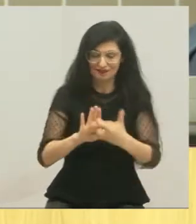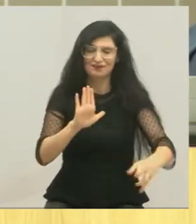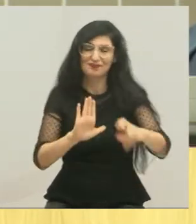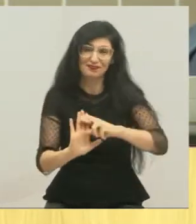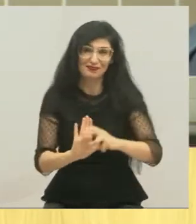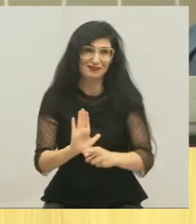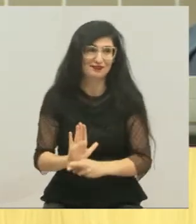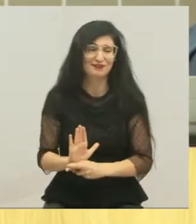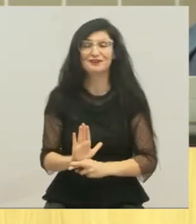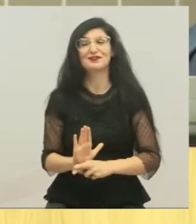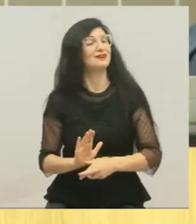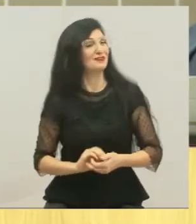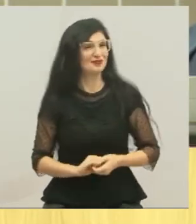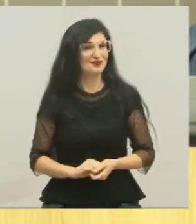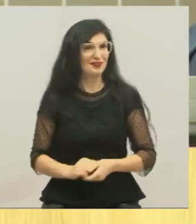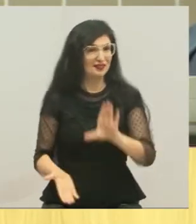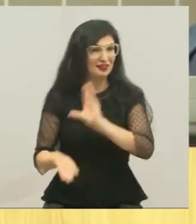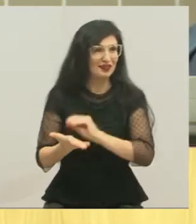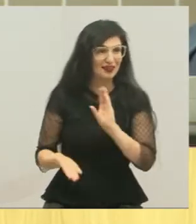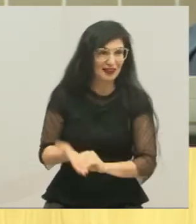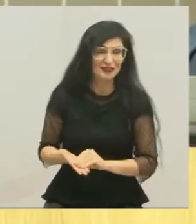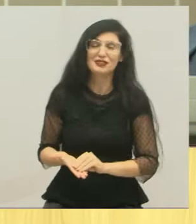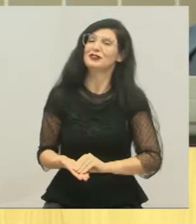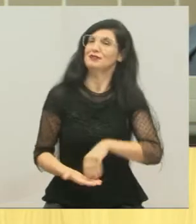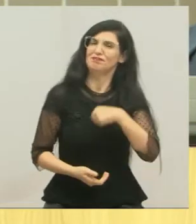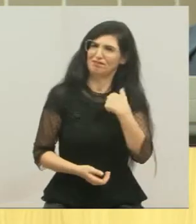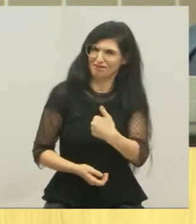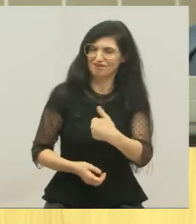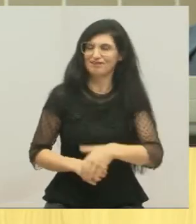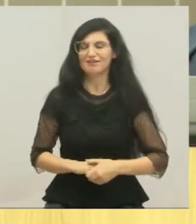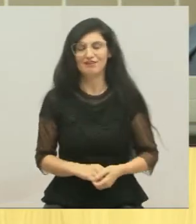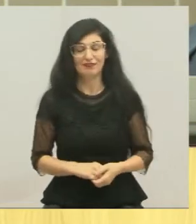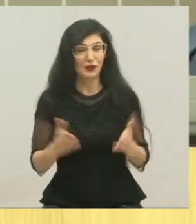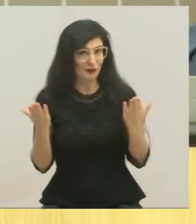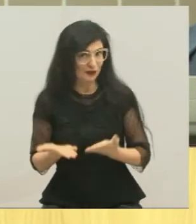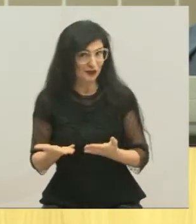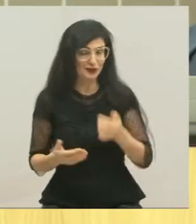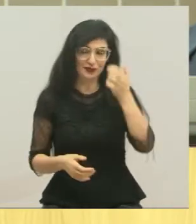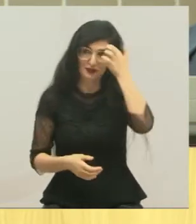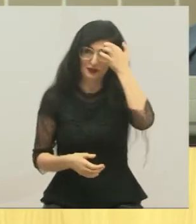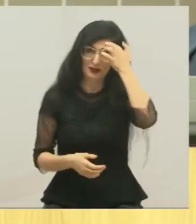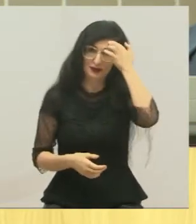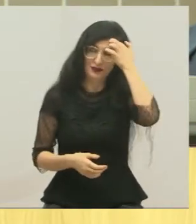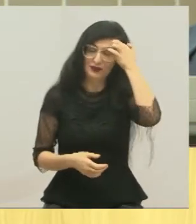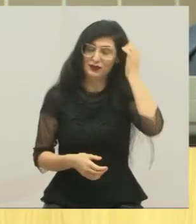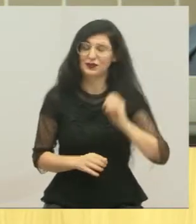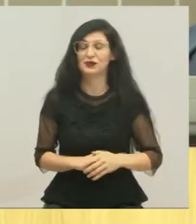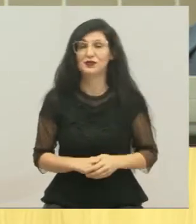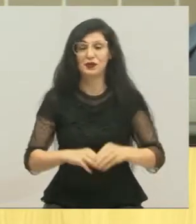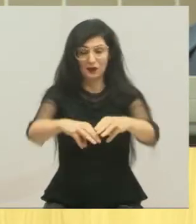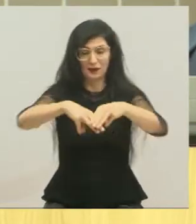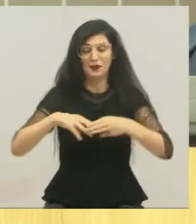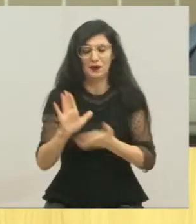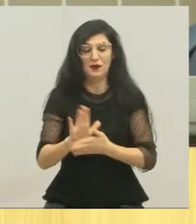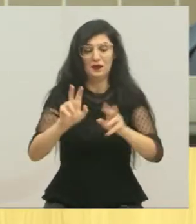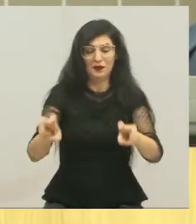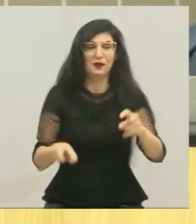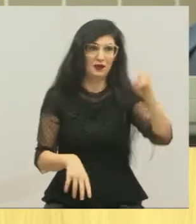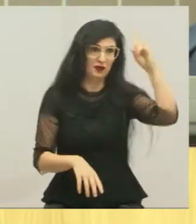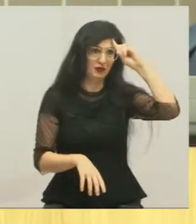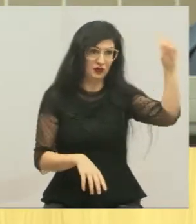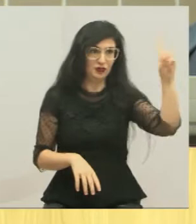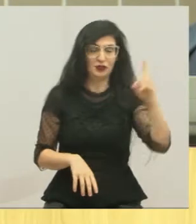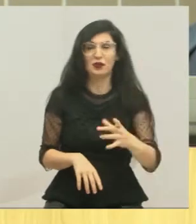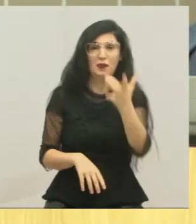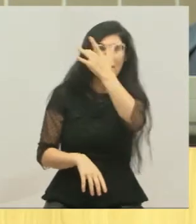formalidades regimentais, seja constado na ata dos trabalhos da sessão o registro de moção comemorativa ao dia do